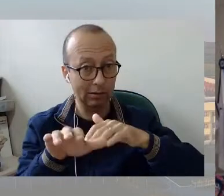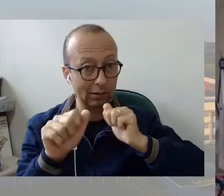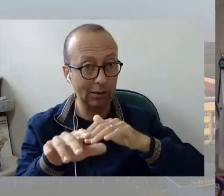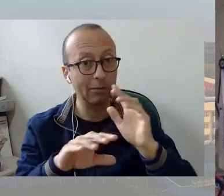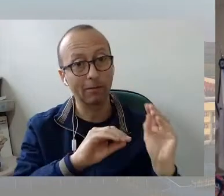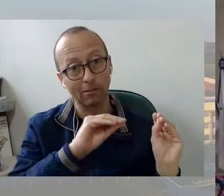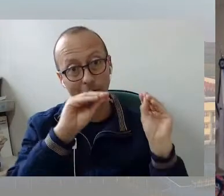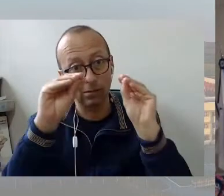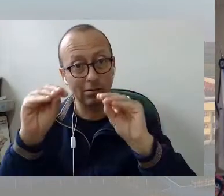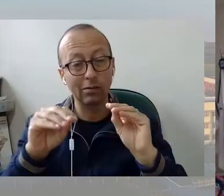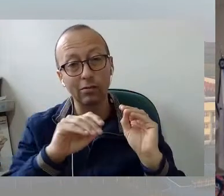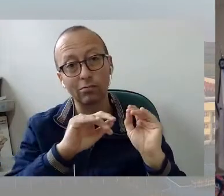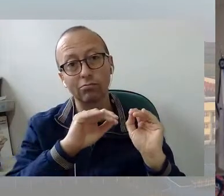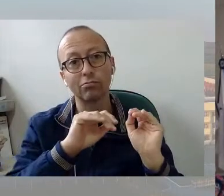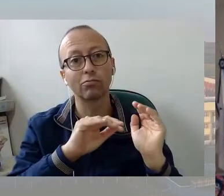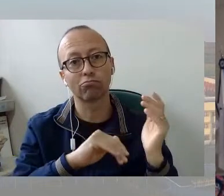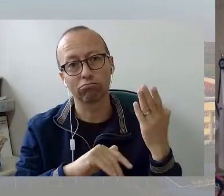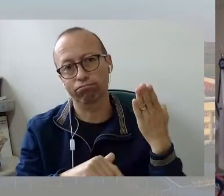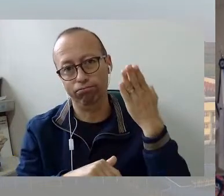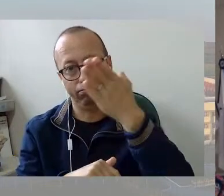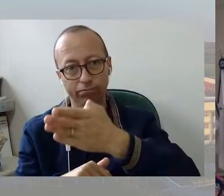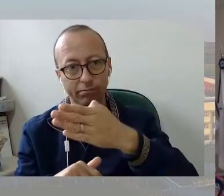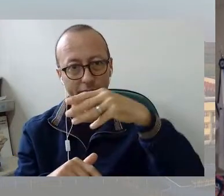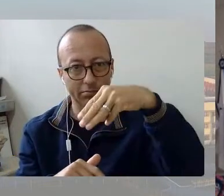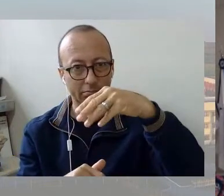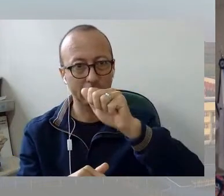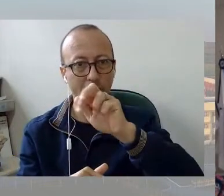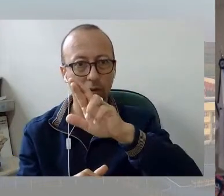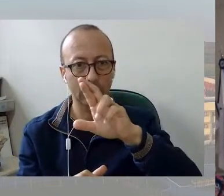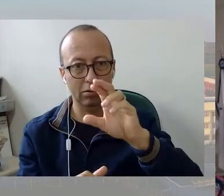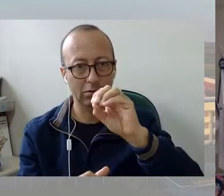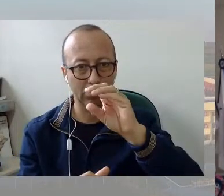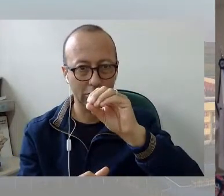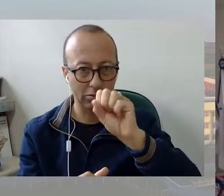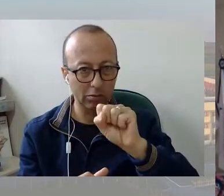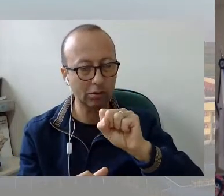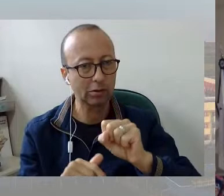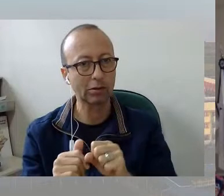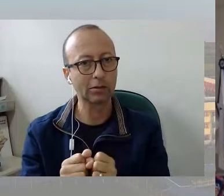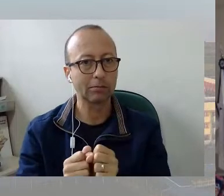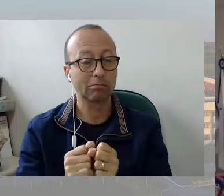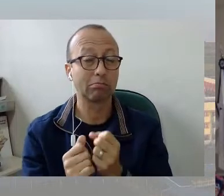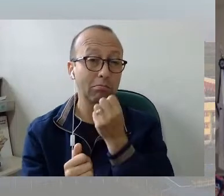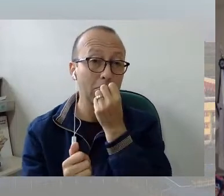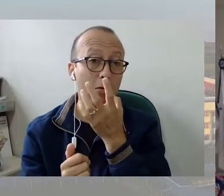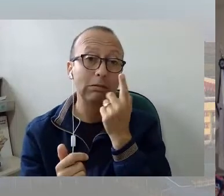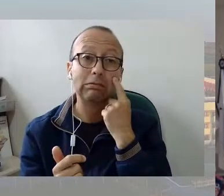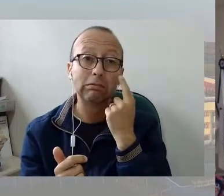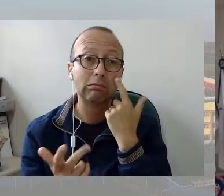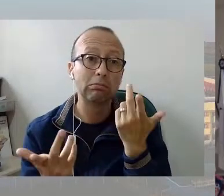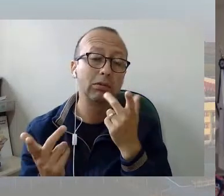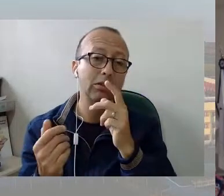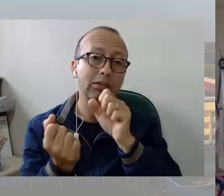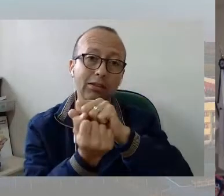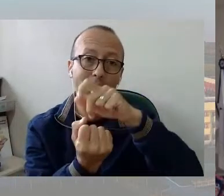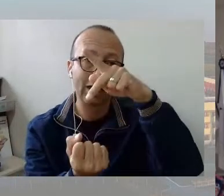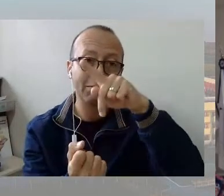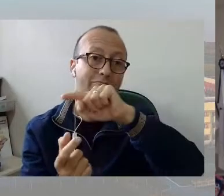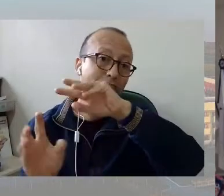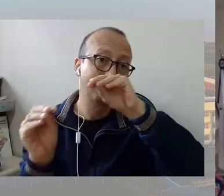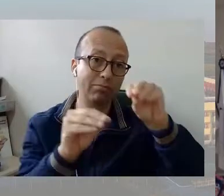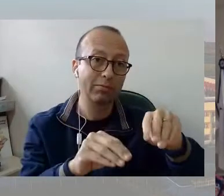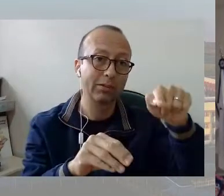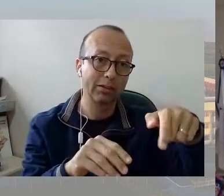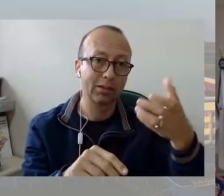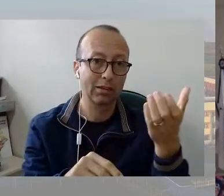e acredito que seja uma pauta importante se pudéssemos levar o CIEP para Caçapava do Sul. Tanto que